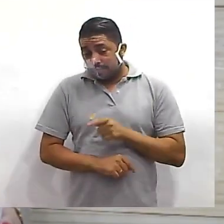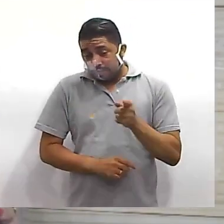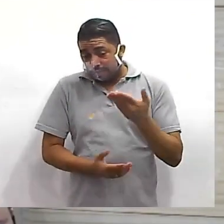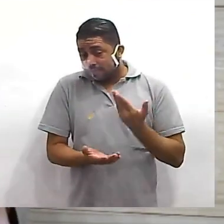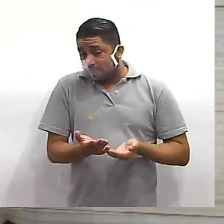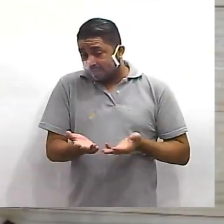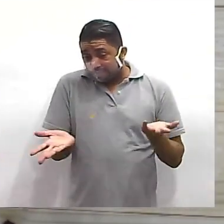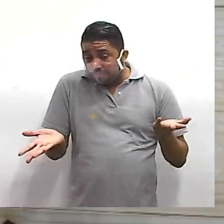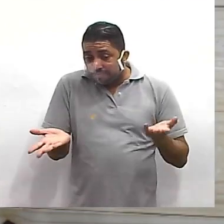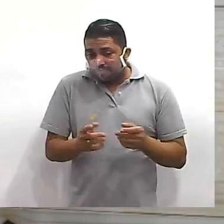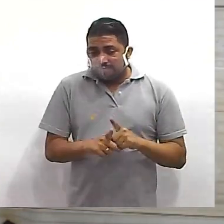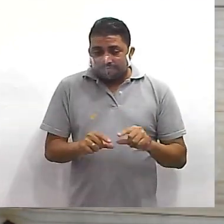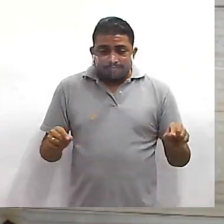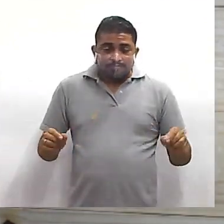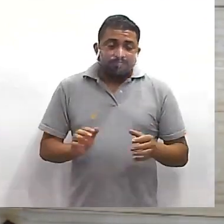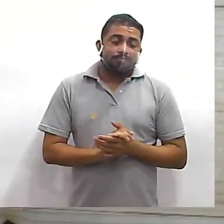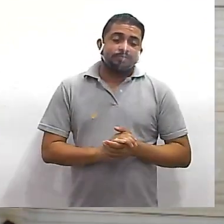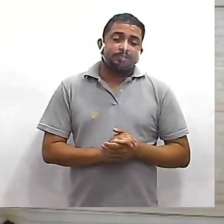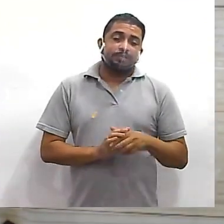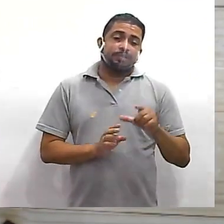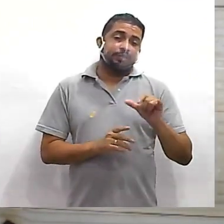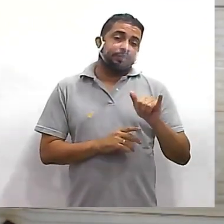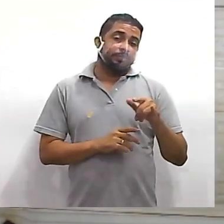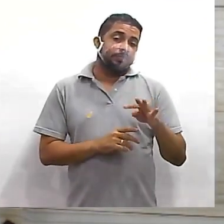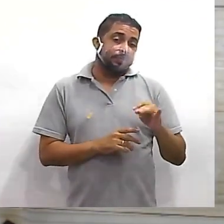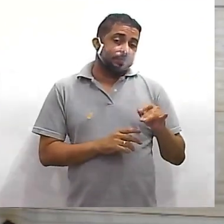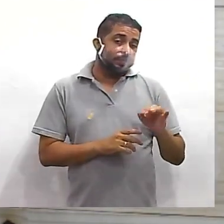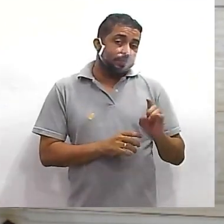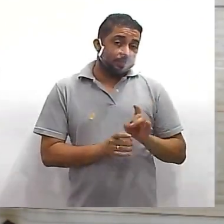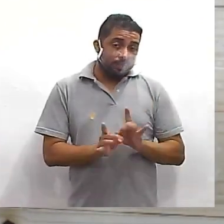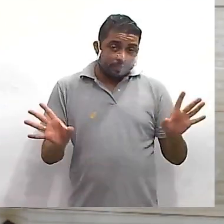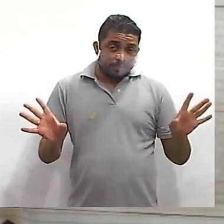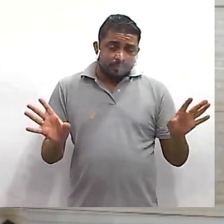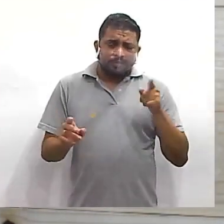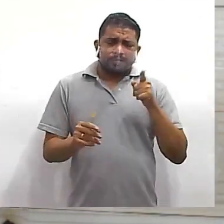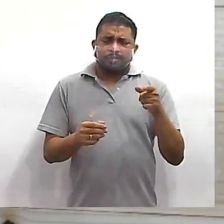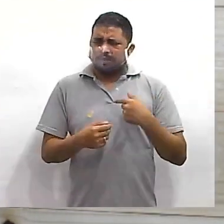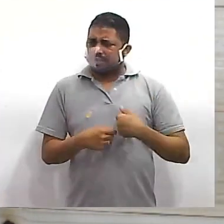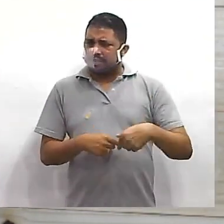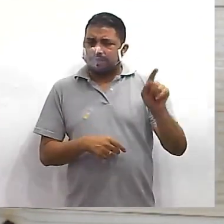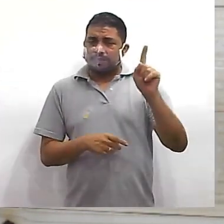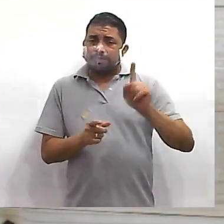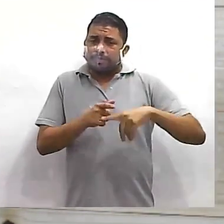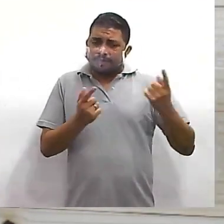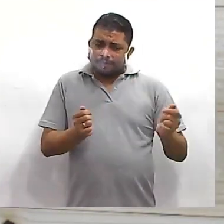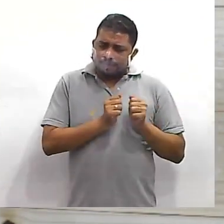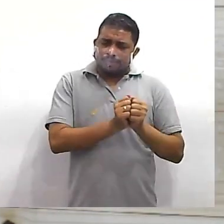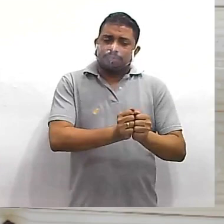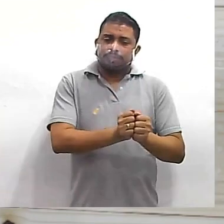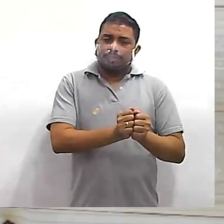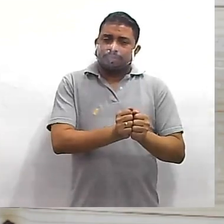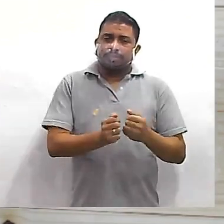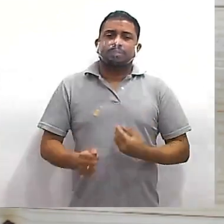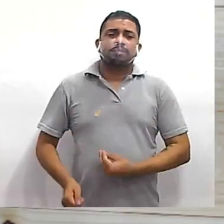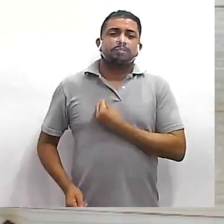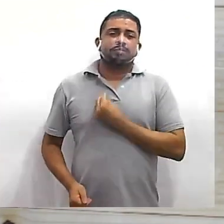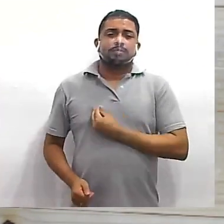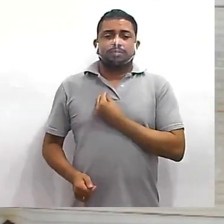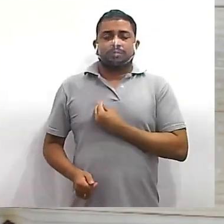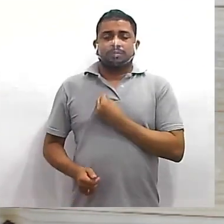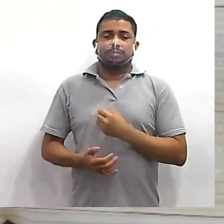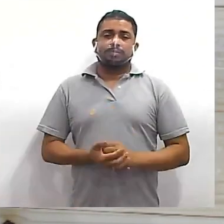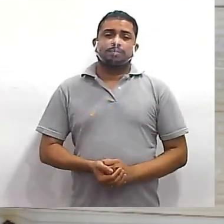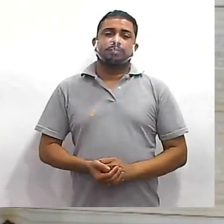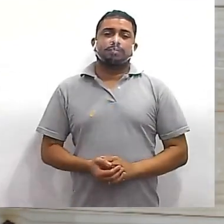perder. O liberal é aquele que deixa você ir, mas ele está ali. Ele está presente naquele